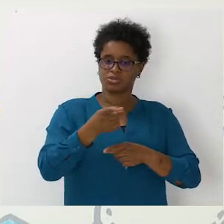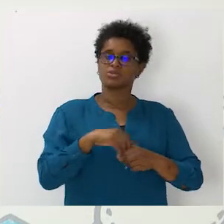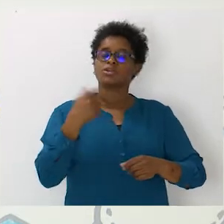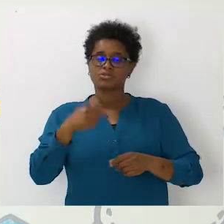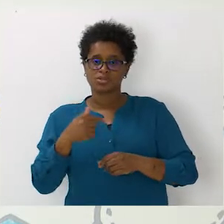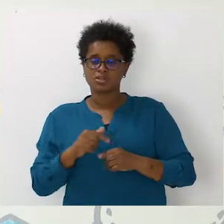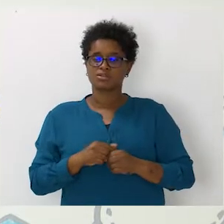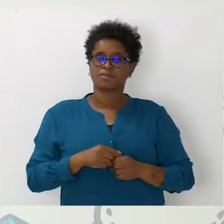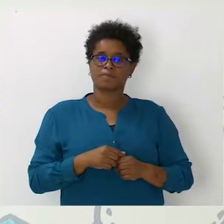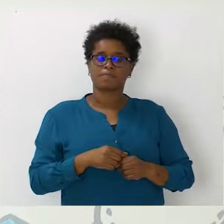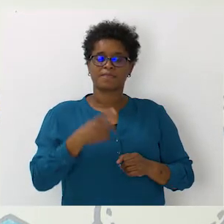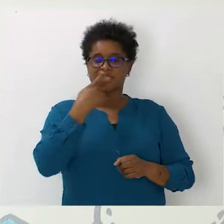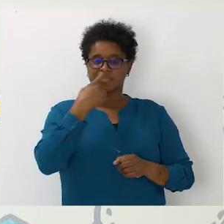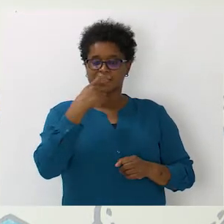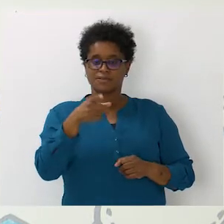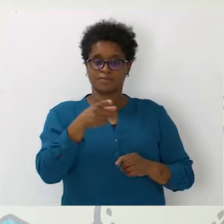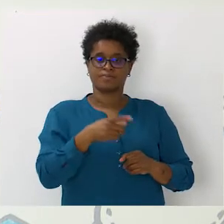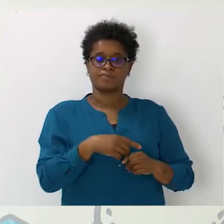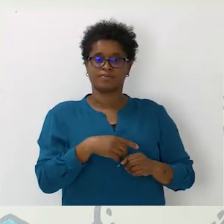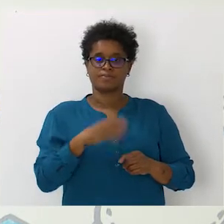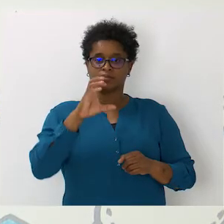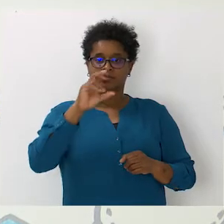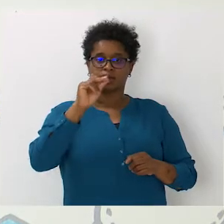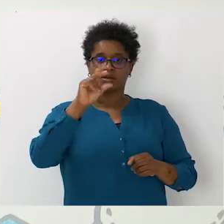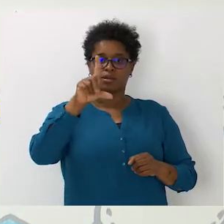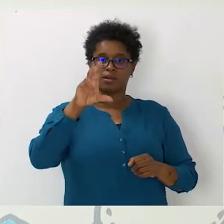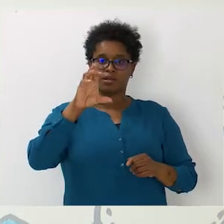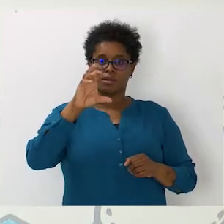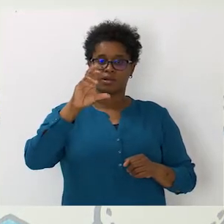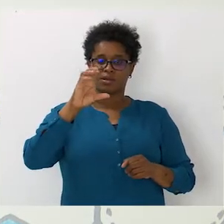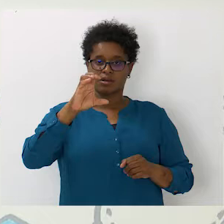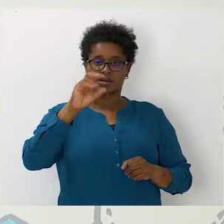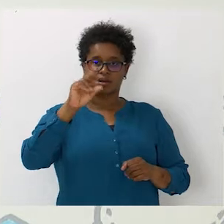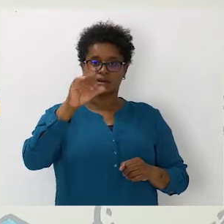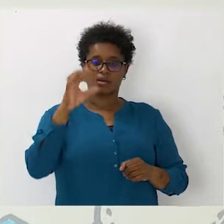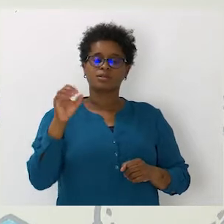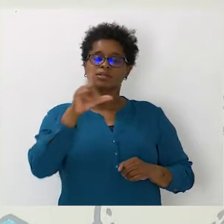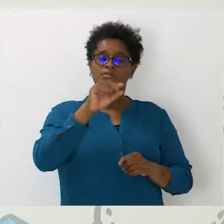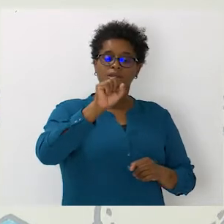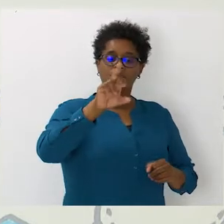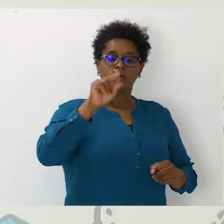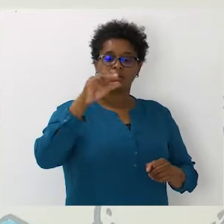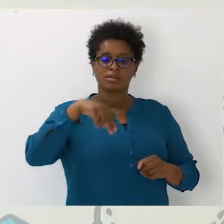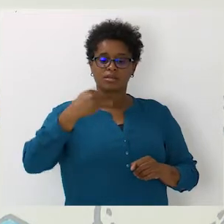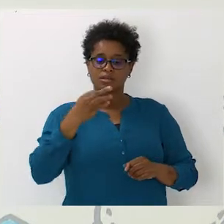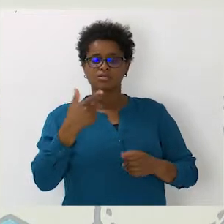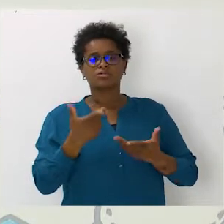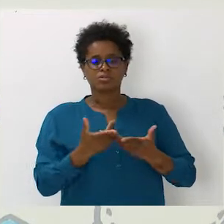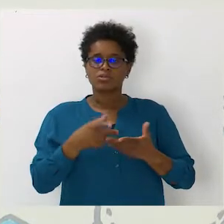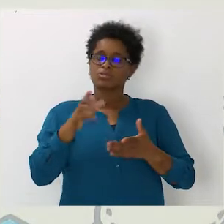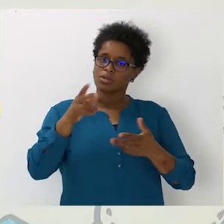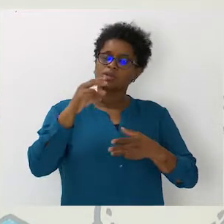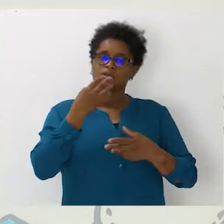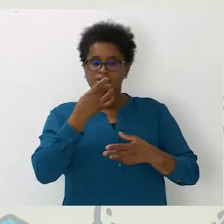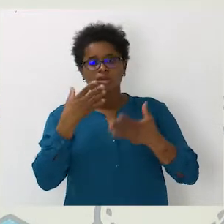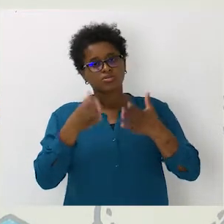existência de rochas calcárias e de granitos que permitiram a construção de grandes